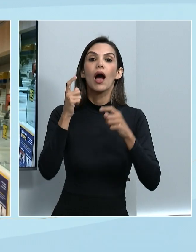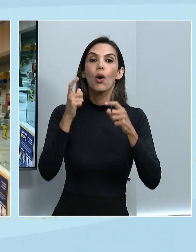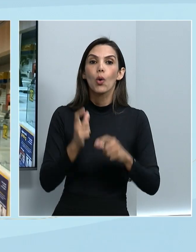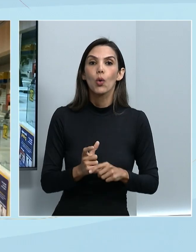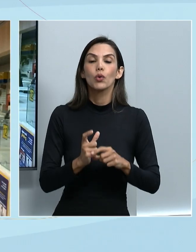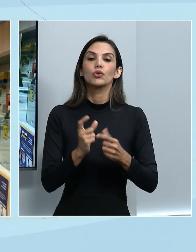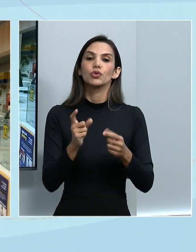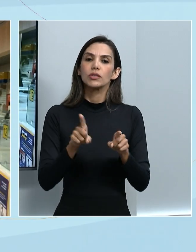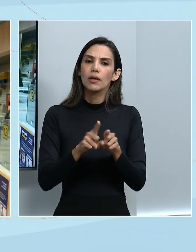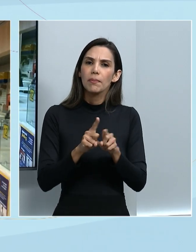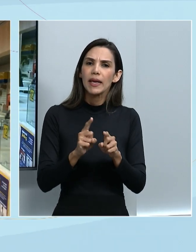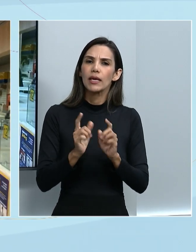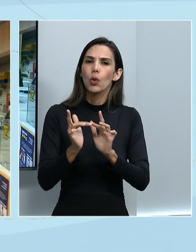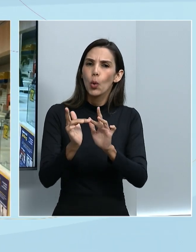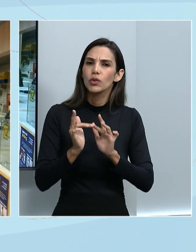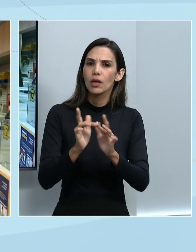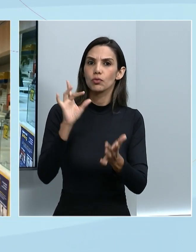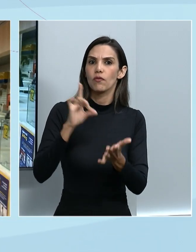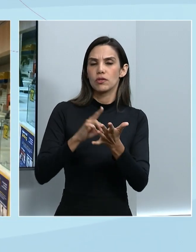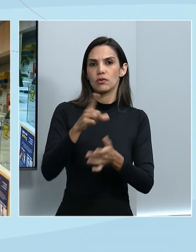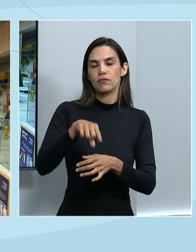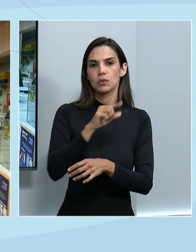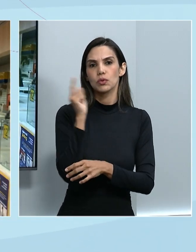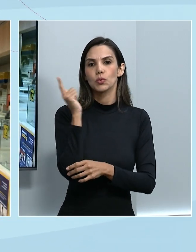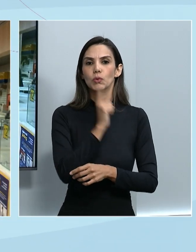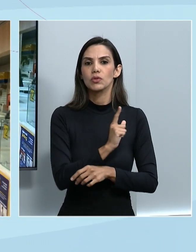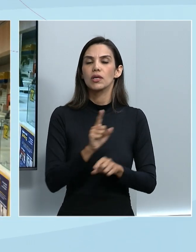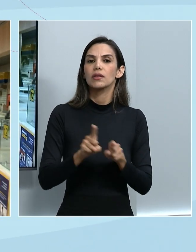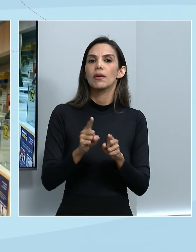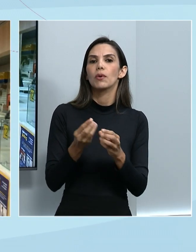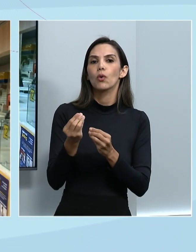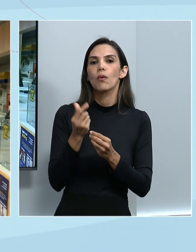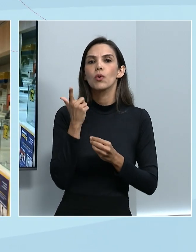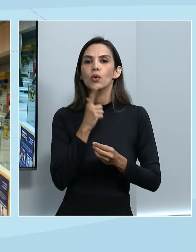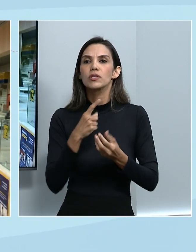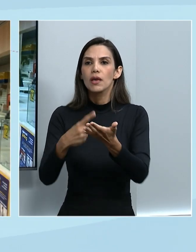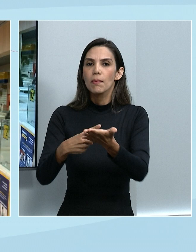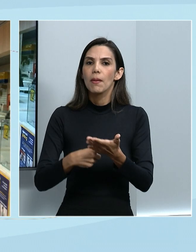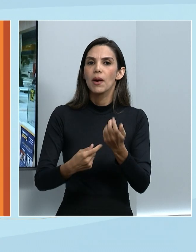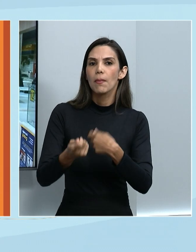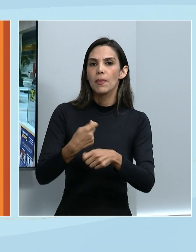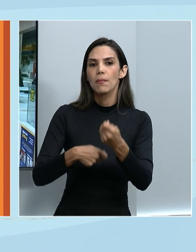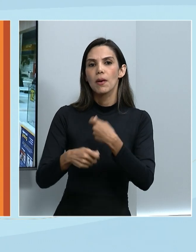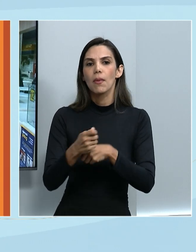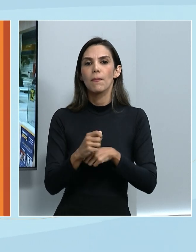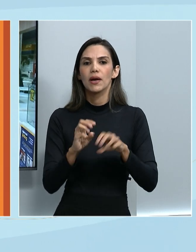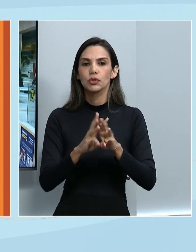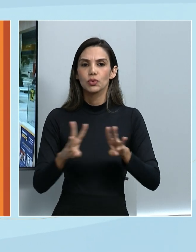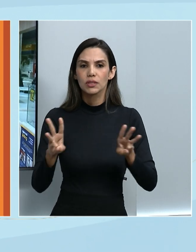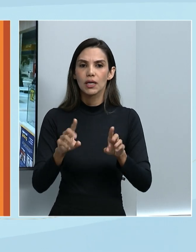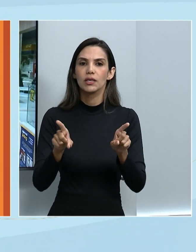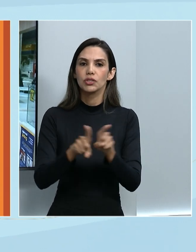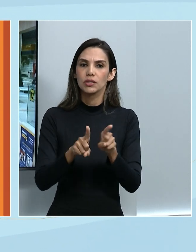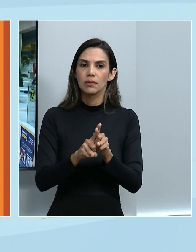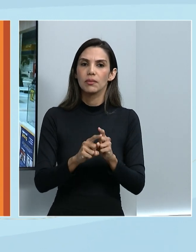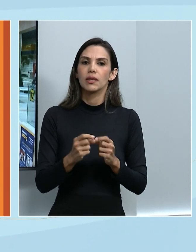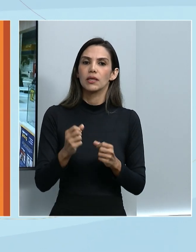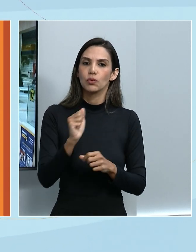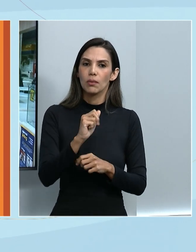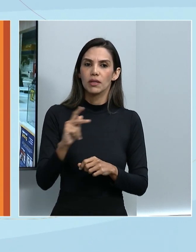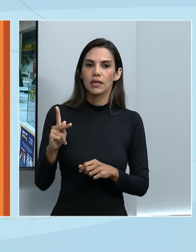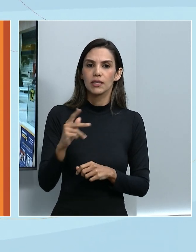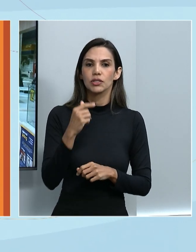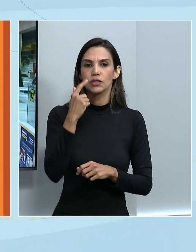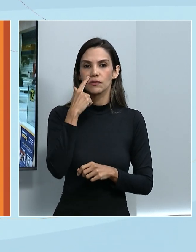e também lá você pode fazer toda a negociação, né, através do site ou então do aplicativo. O site é serasa.com.br.